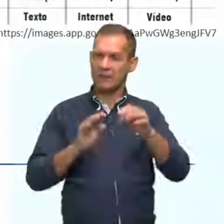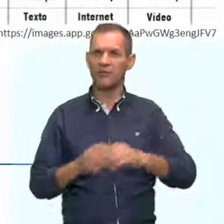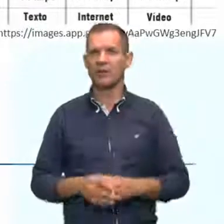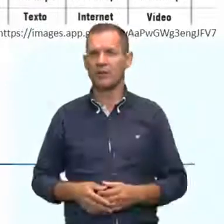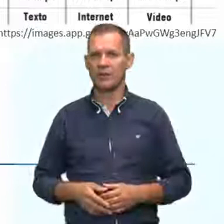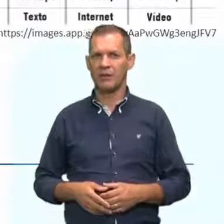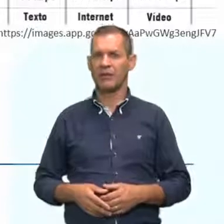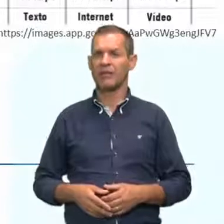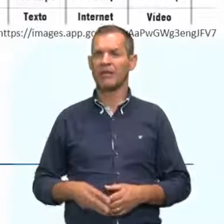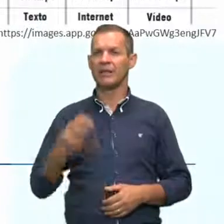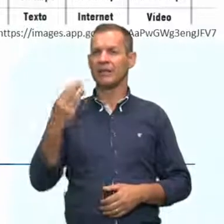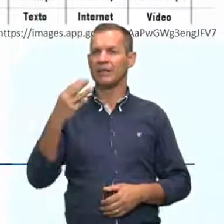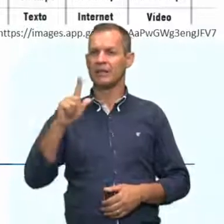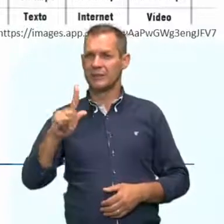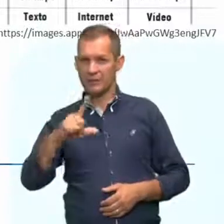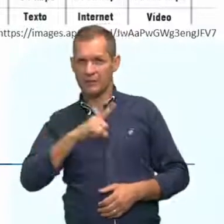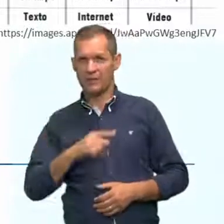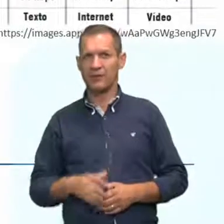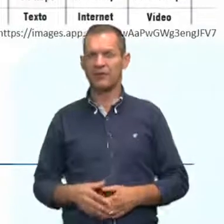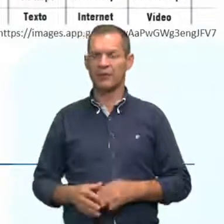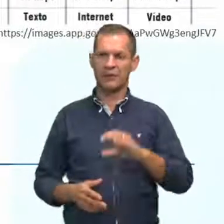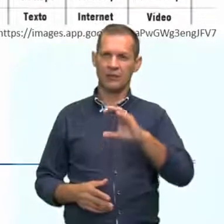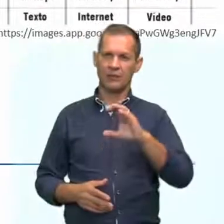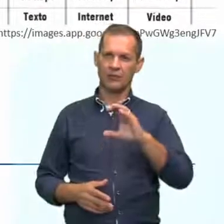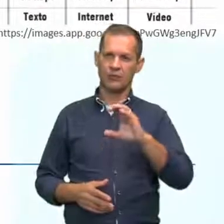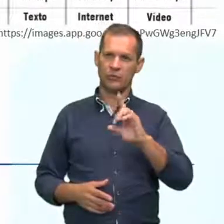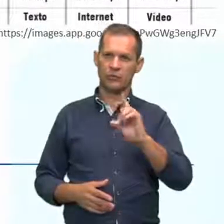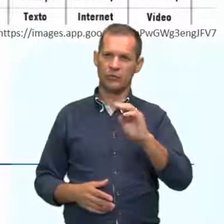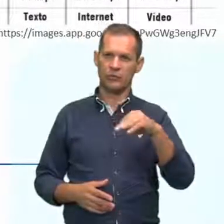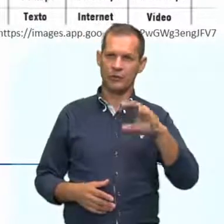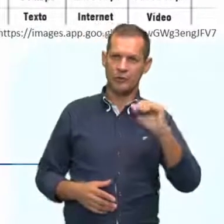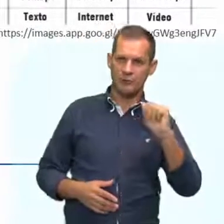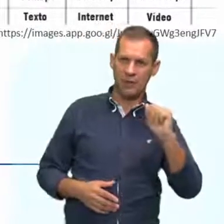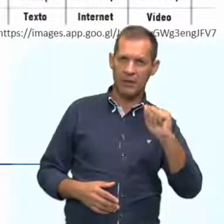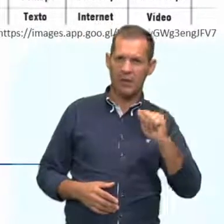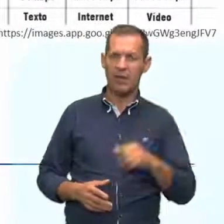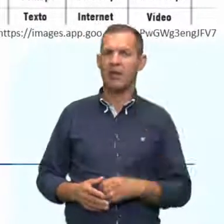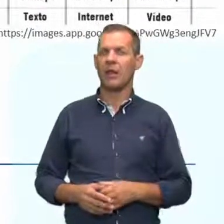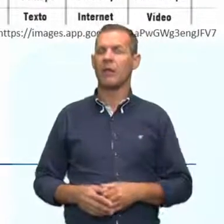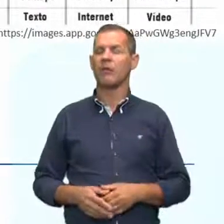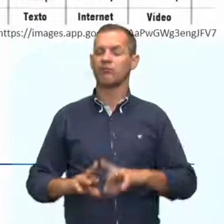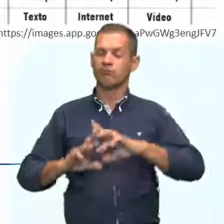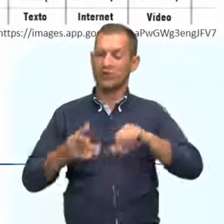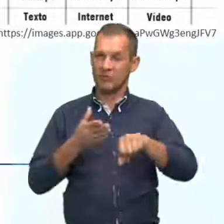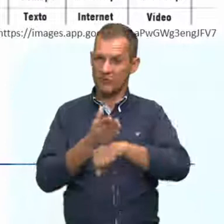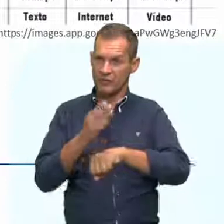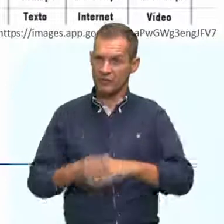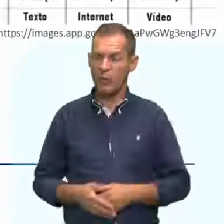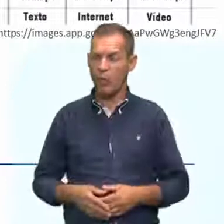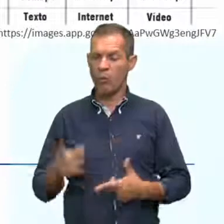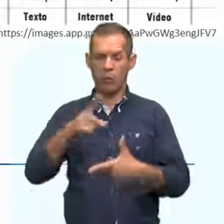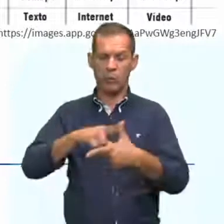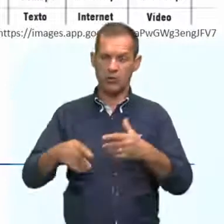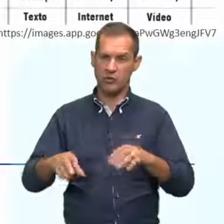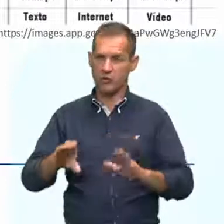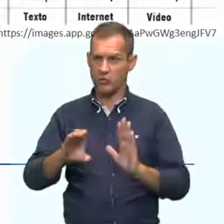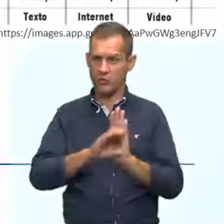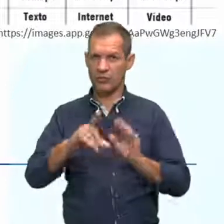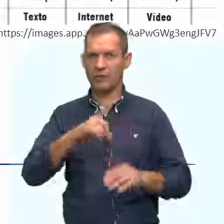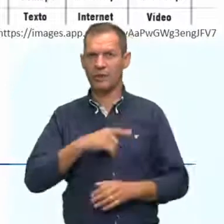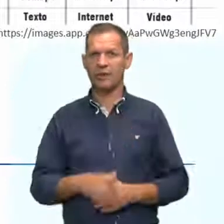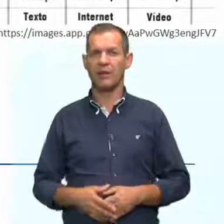Tecnologia 3G, ela trouxe o chamado CDMA, múltiplo acesso por divisão de código, que também